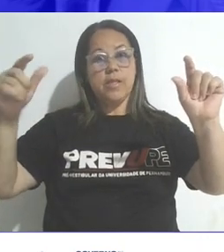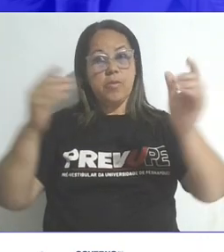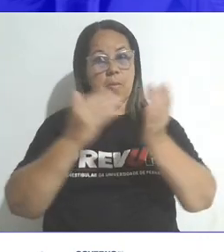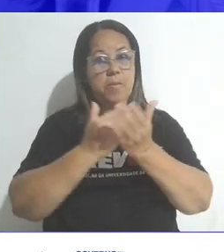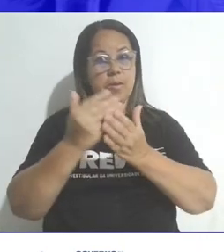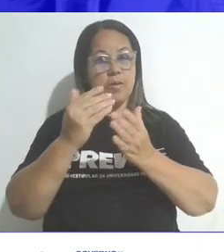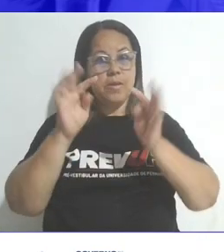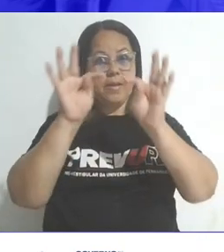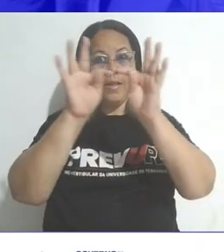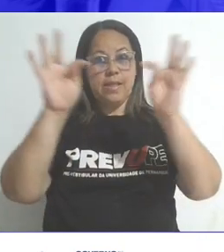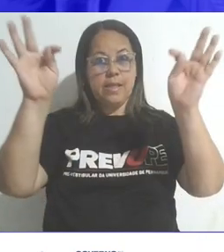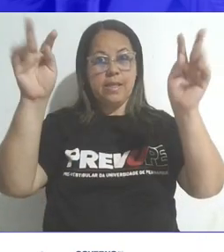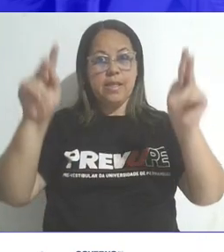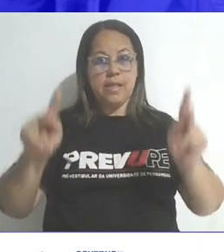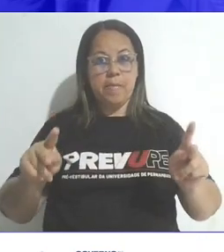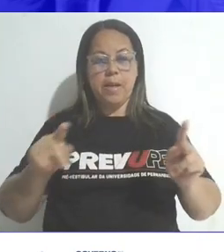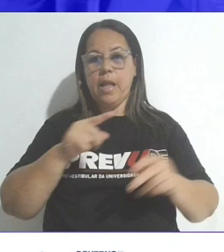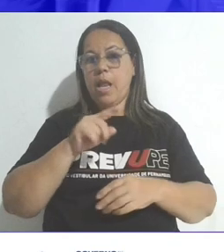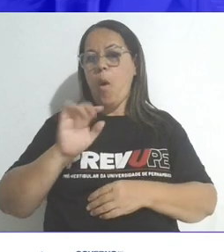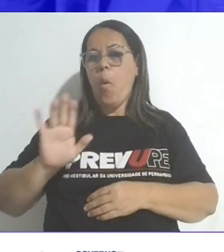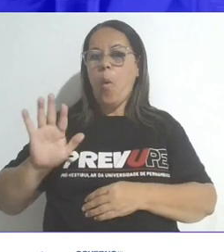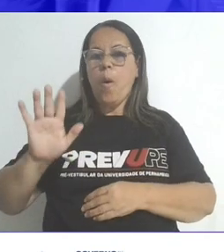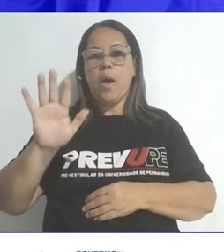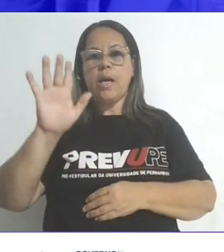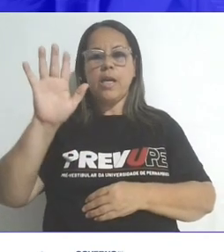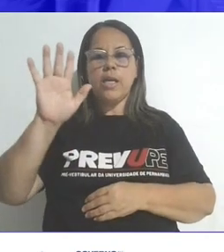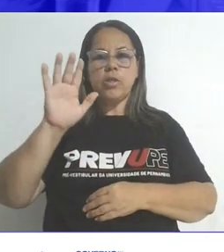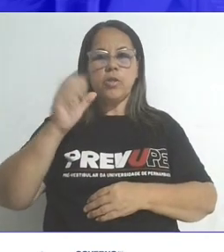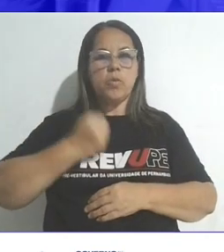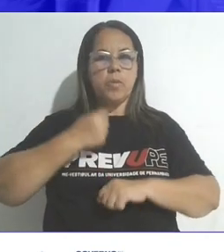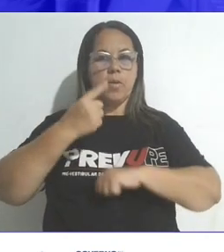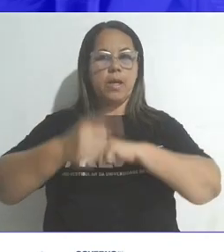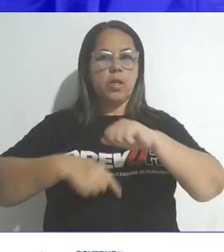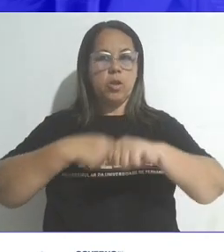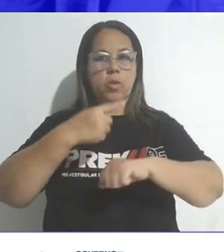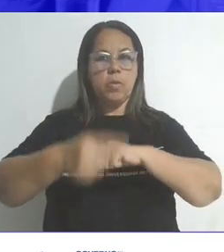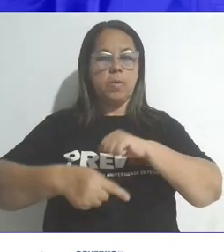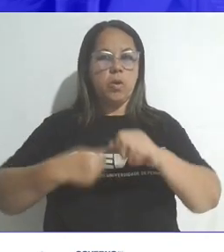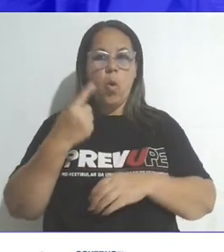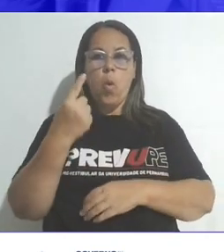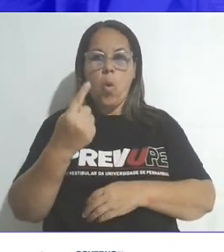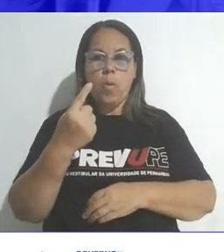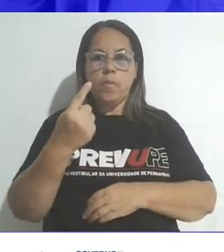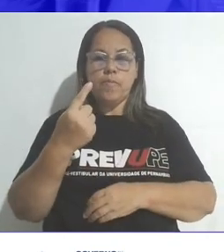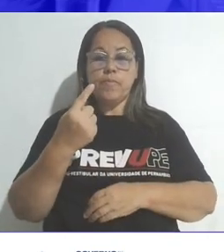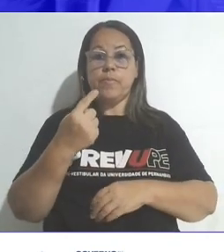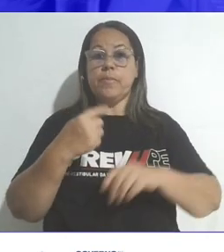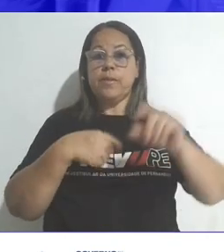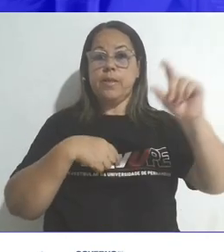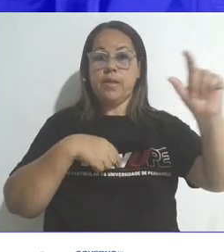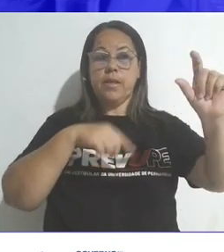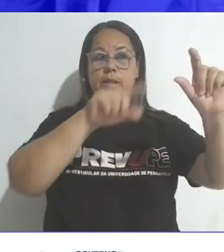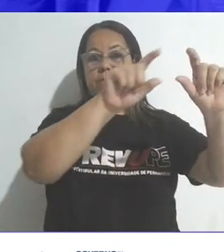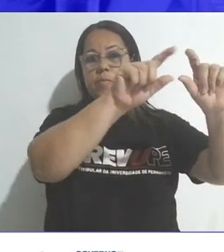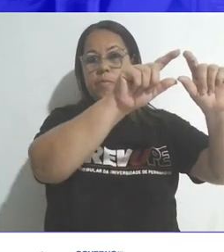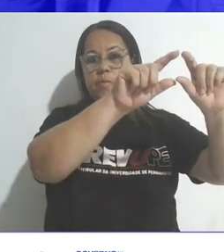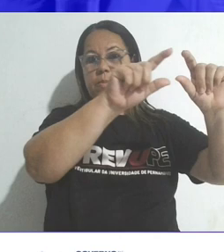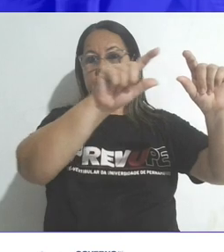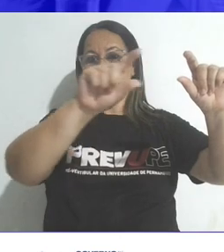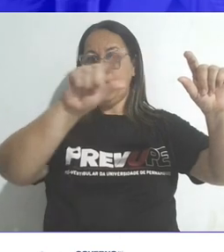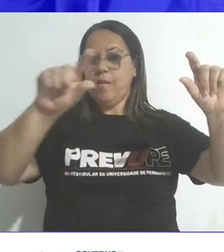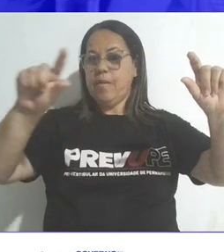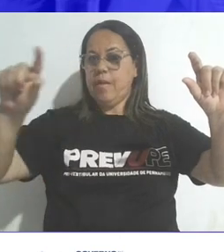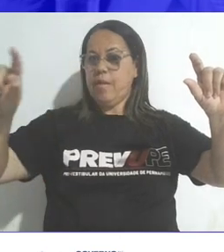da tabela. Ele é um gás e tem número atômico 1. No mesmo período, lá no último